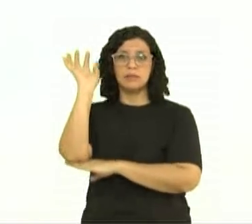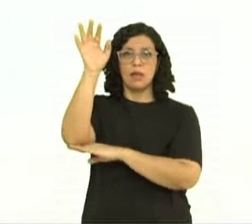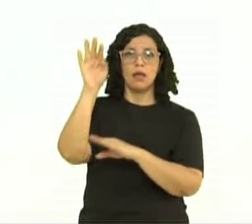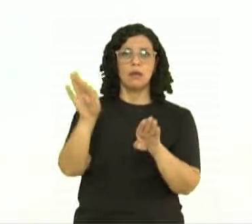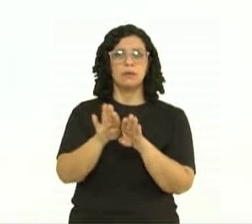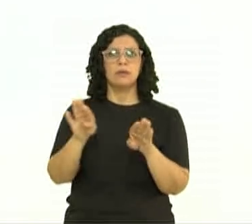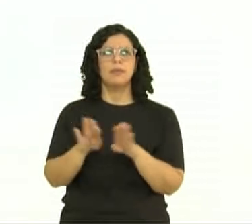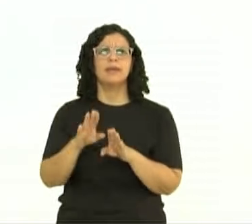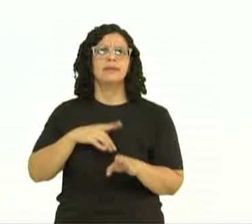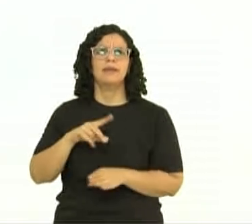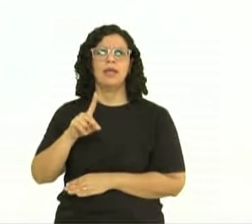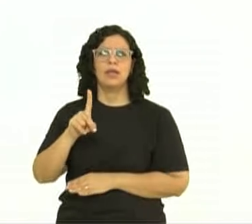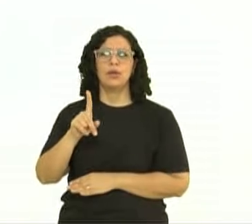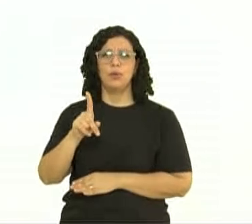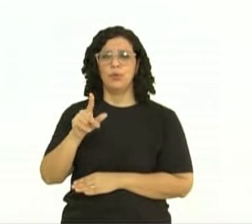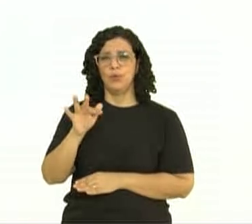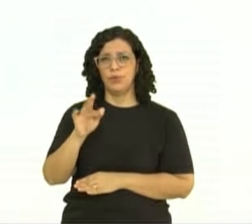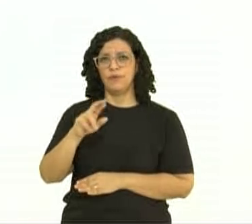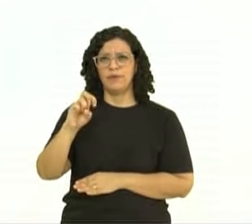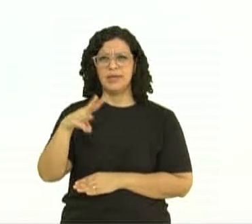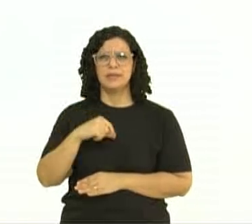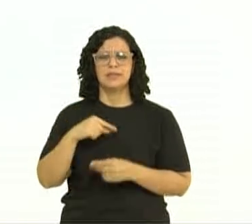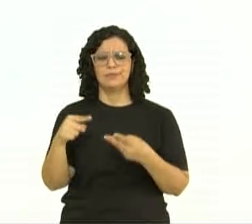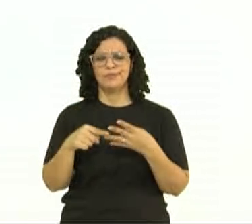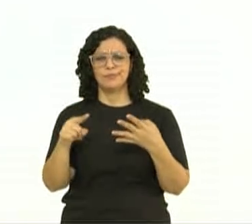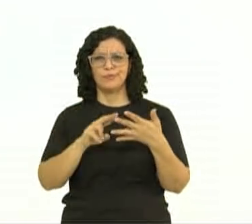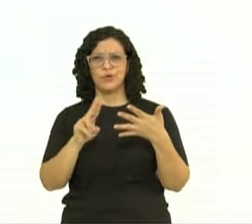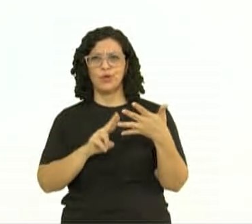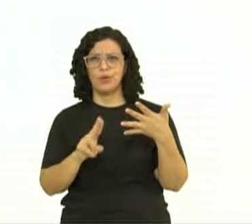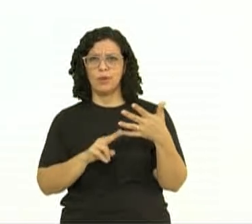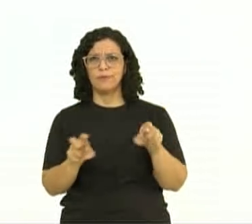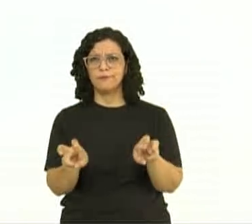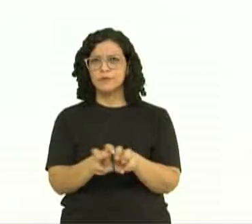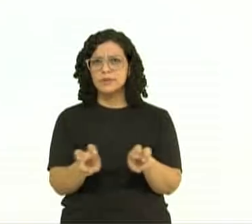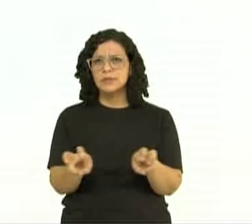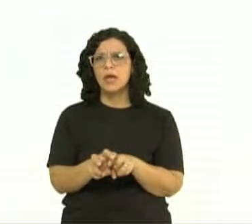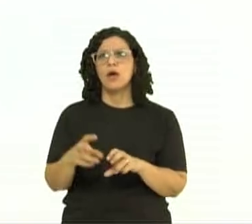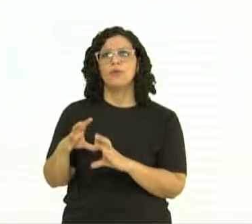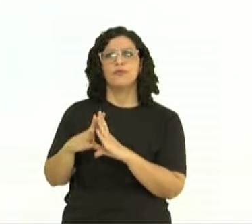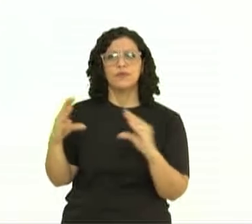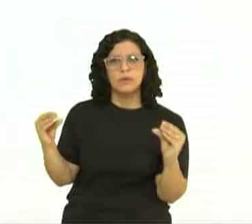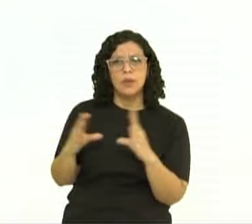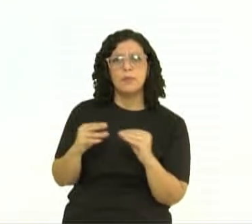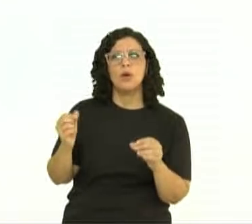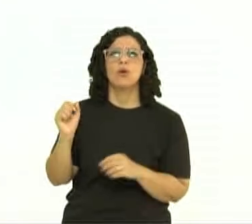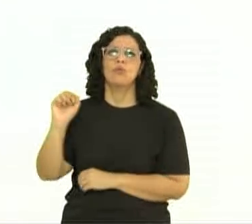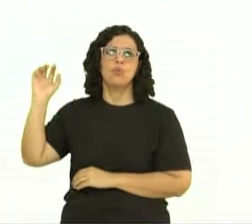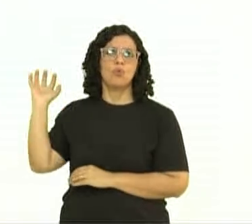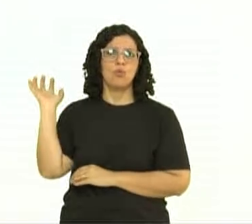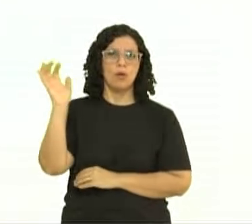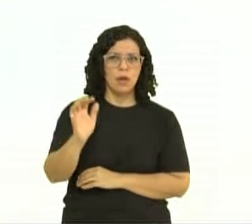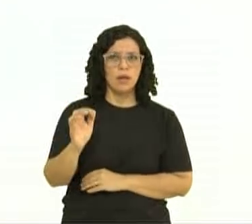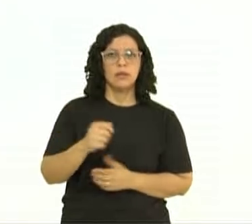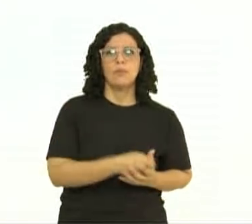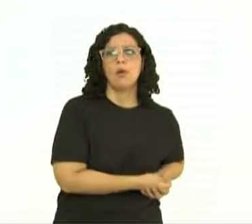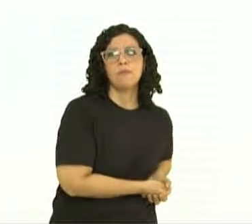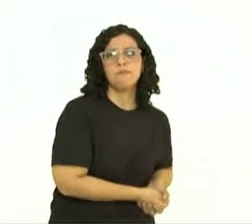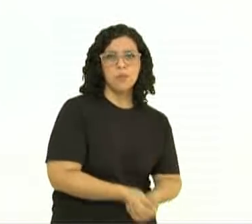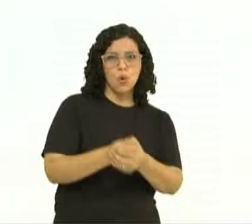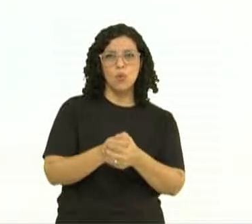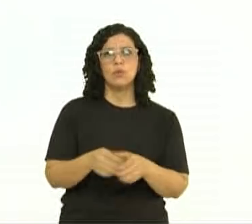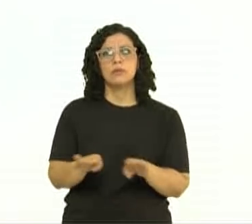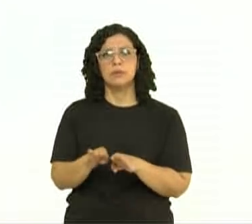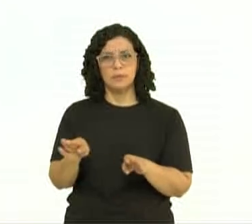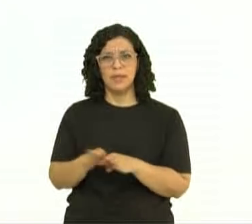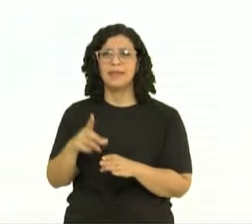o frisbee, o futebol, futsal, futebol americano, o handball, o hóquei sobre grama,